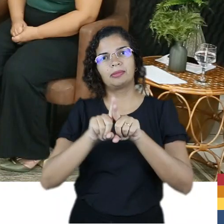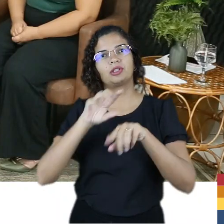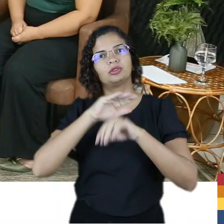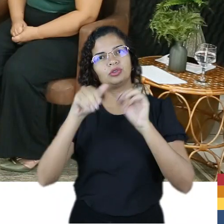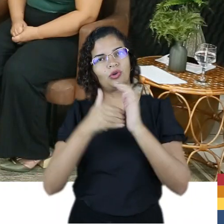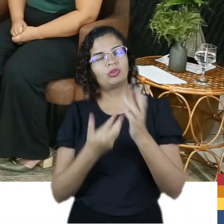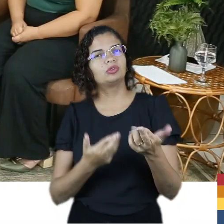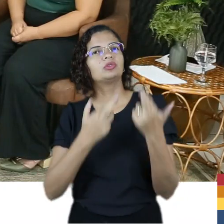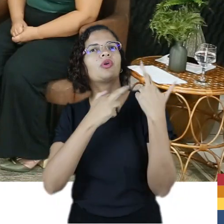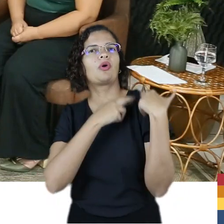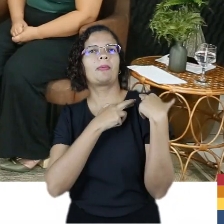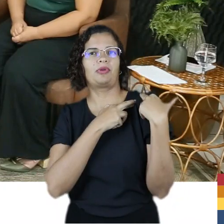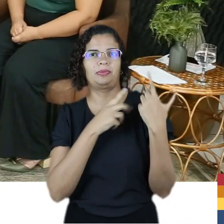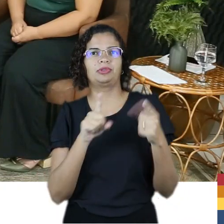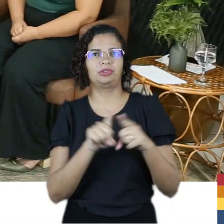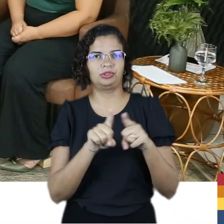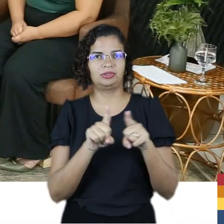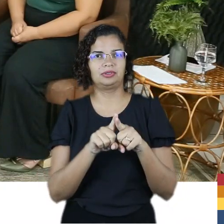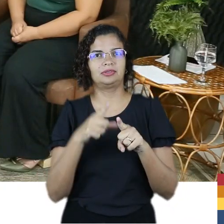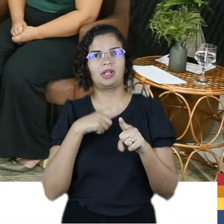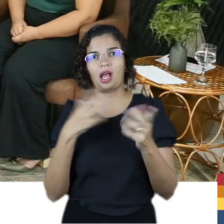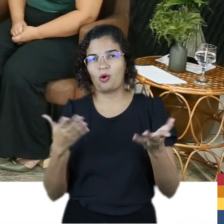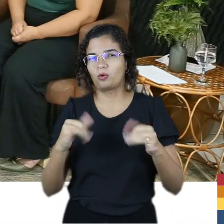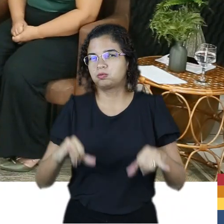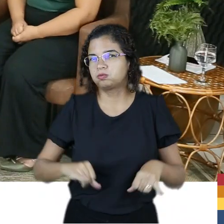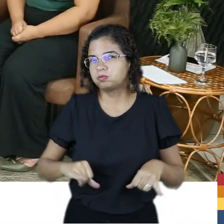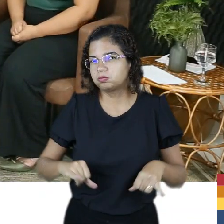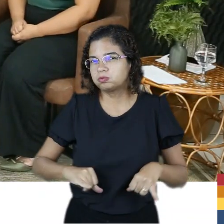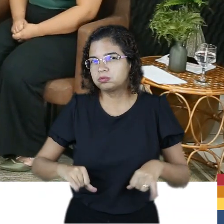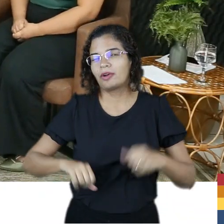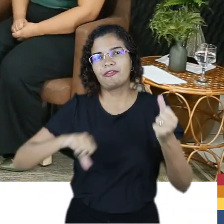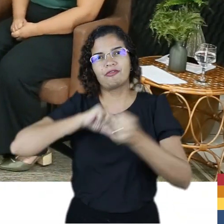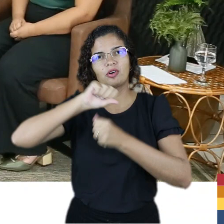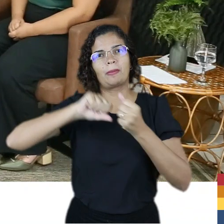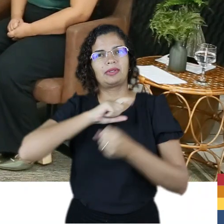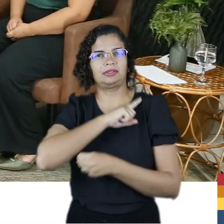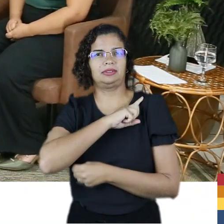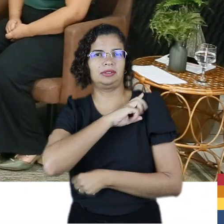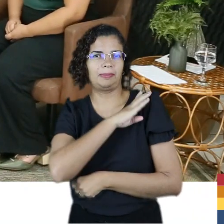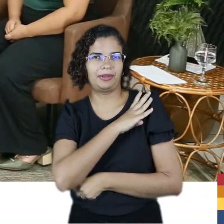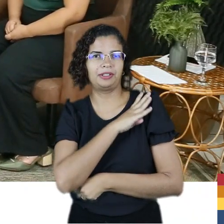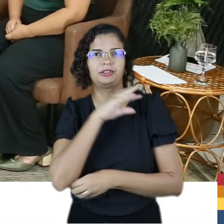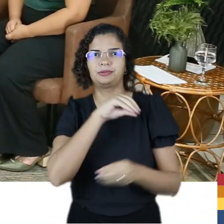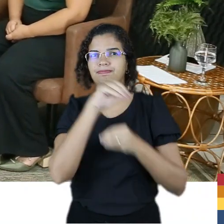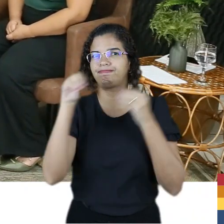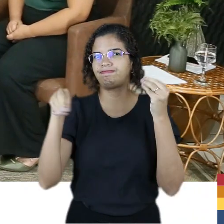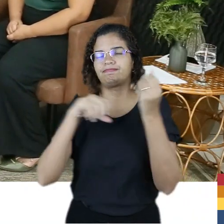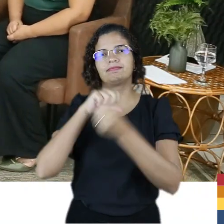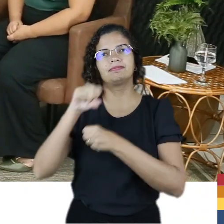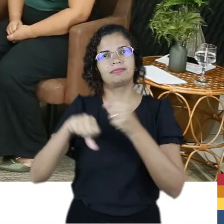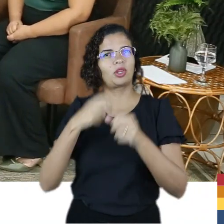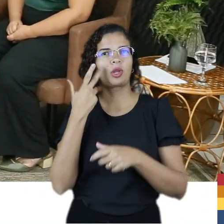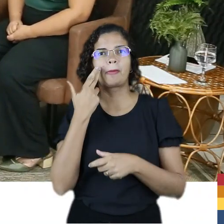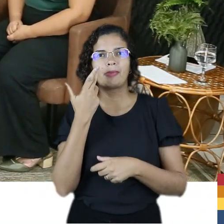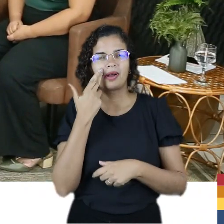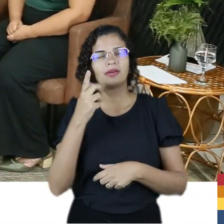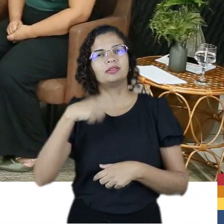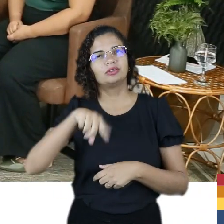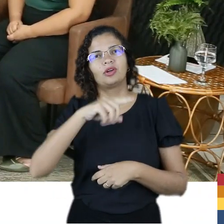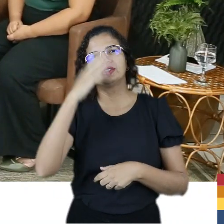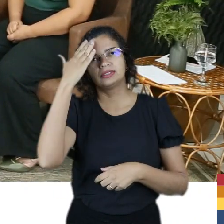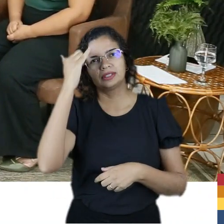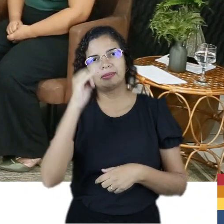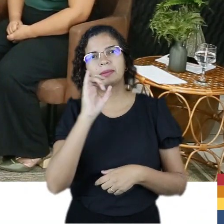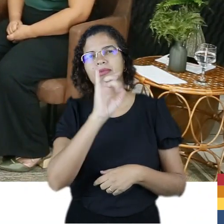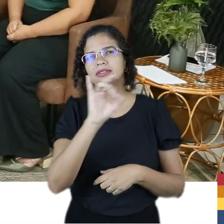sofrendo um pouquinho com a reformulação mas nessa fase de transição isso é normal e nós sabemos que cada gestor que está nos assistindo nessa